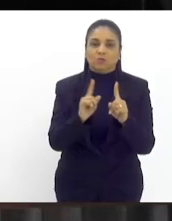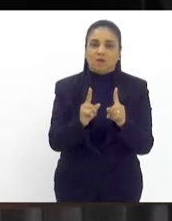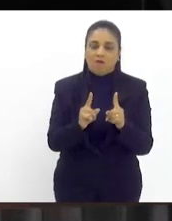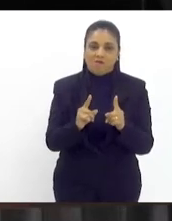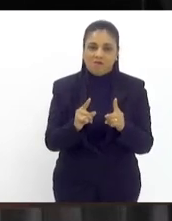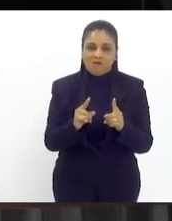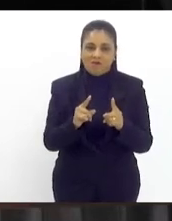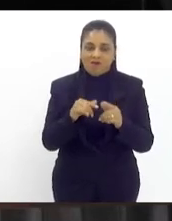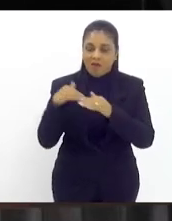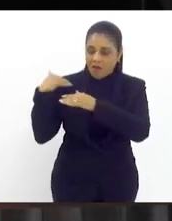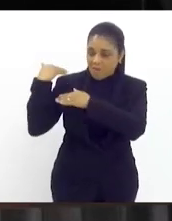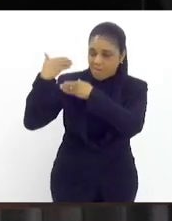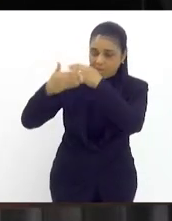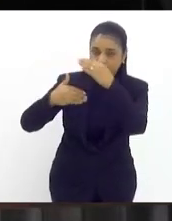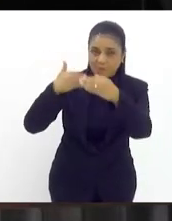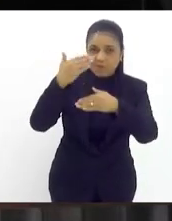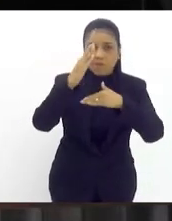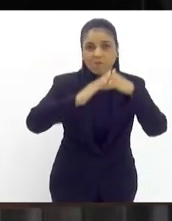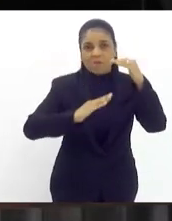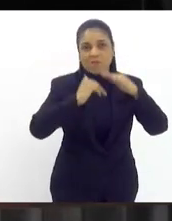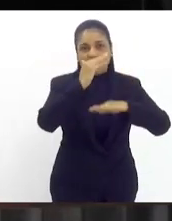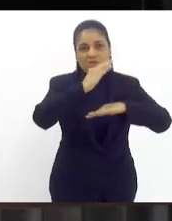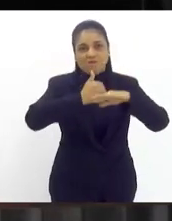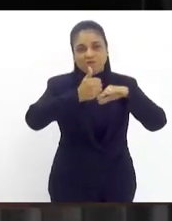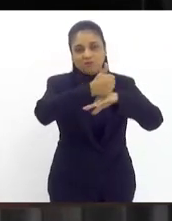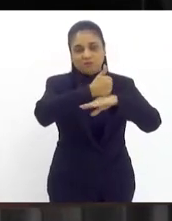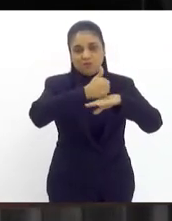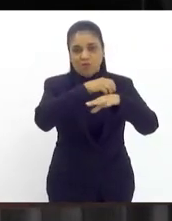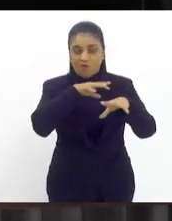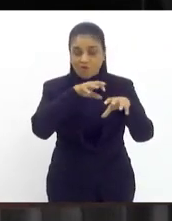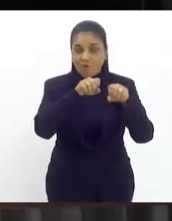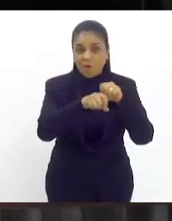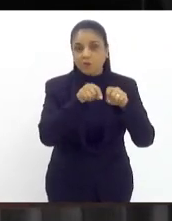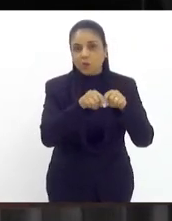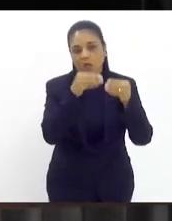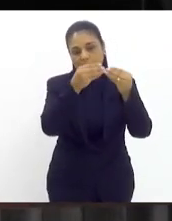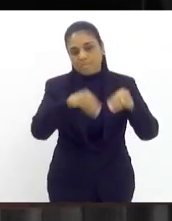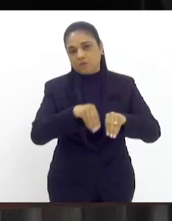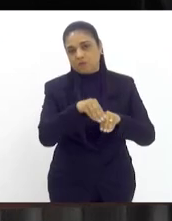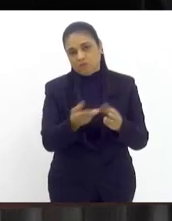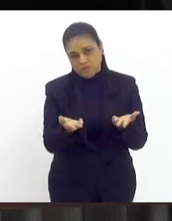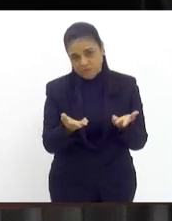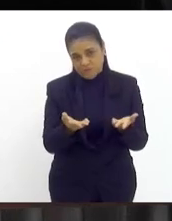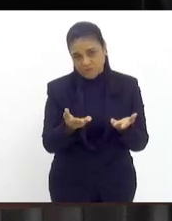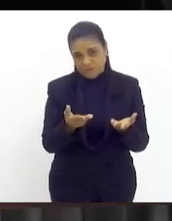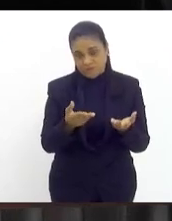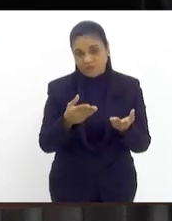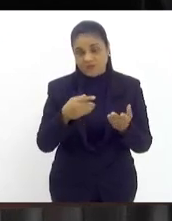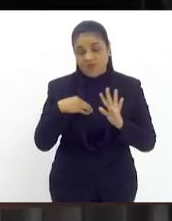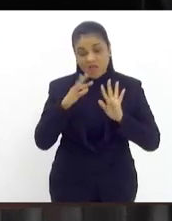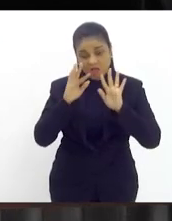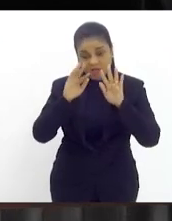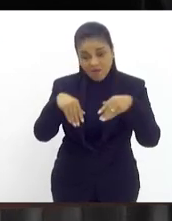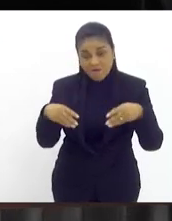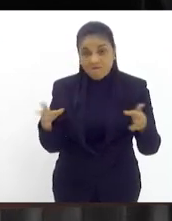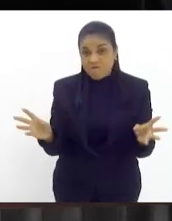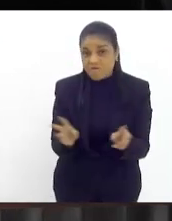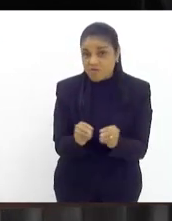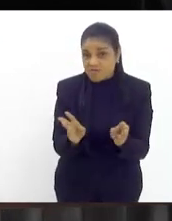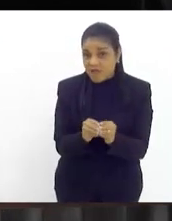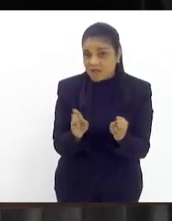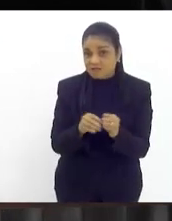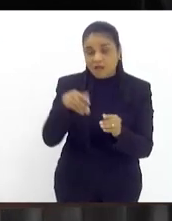perspectiva de progressão funcional ela é desmontada quero terminar meu discurso